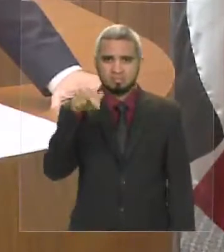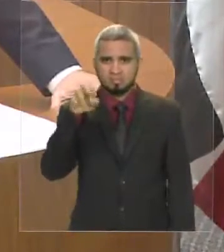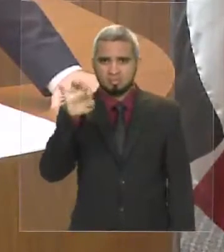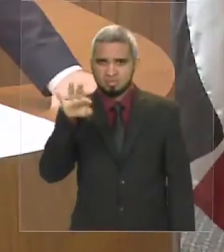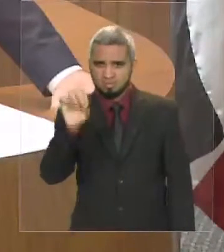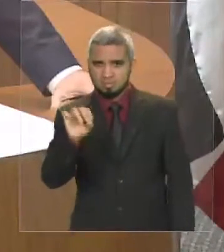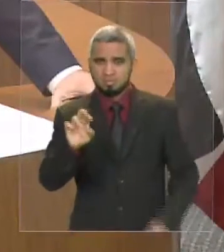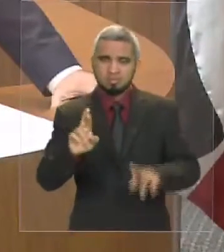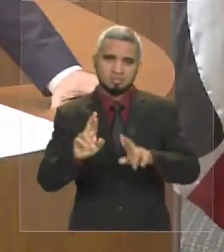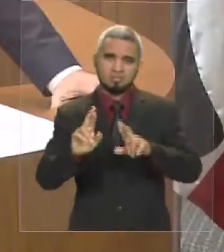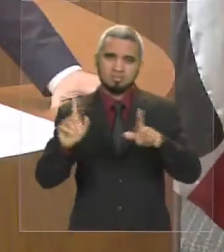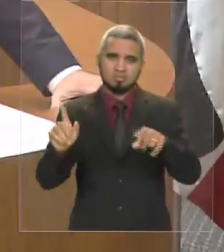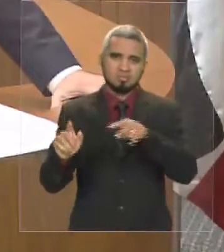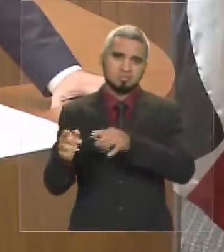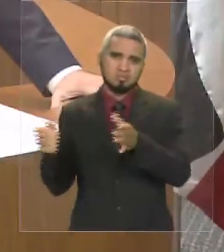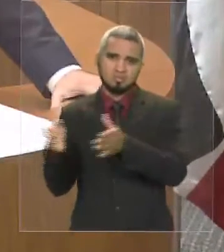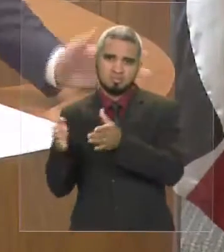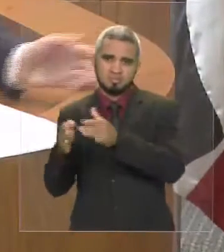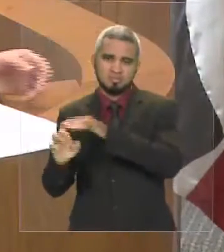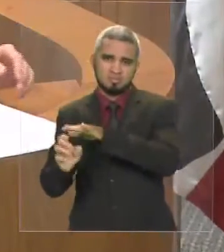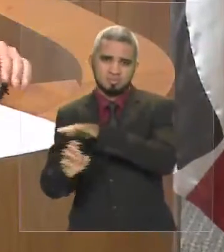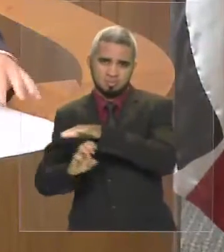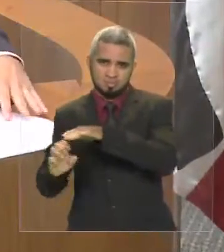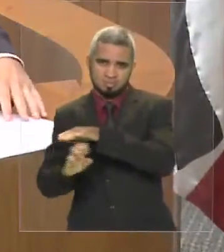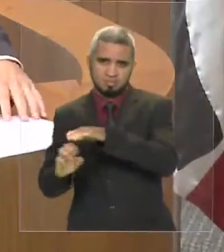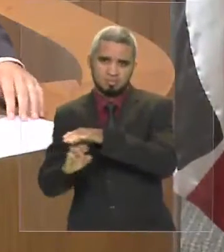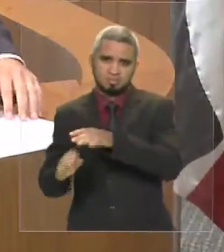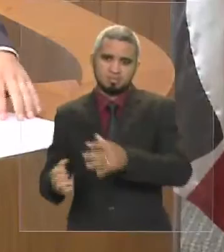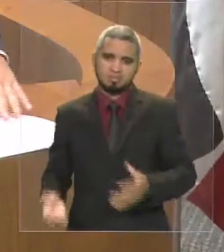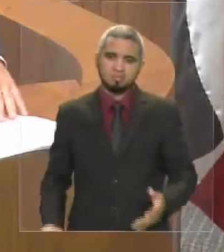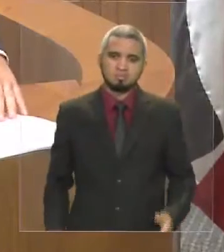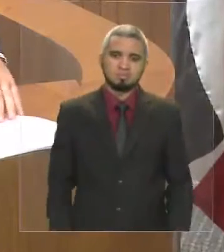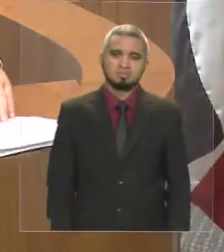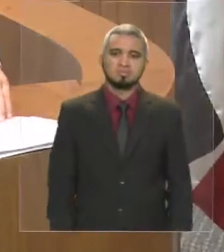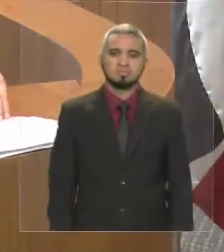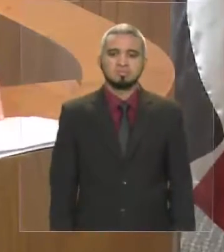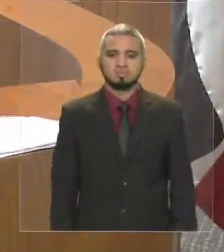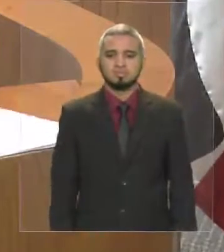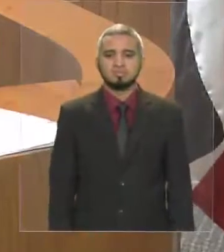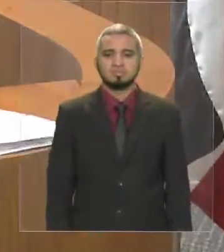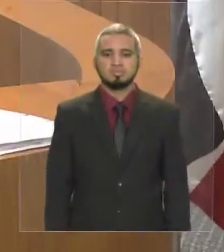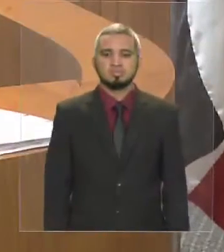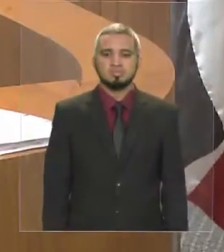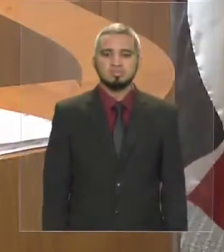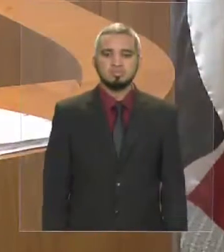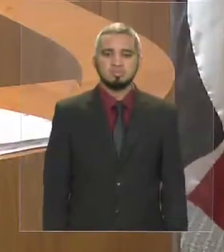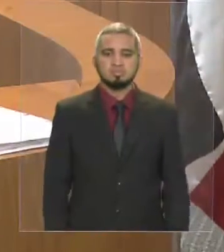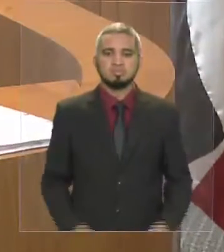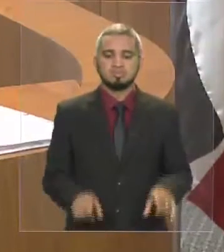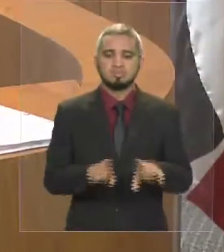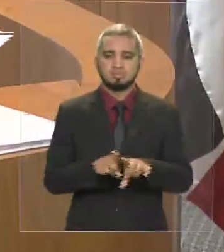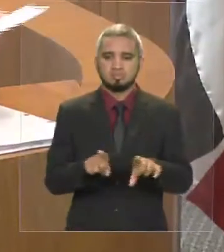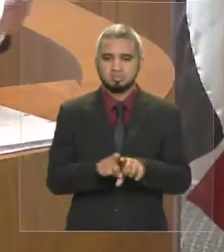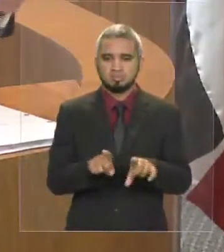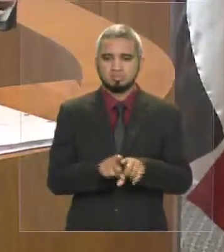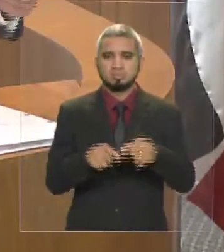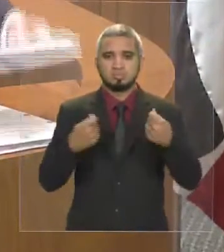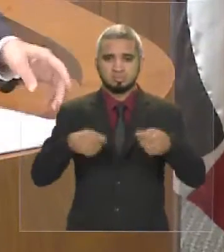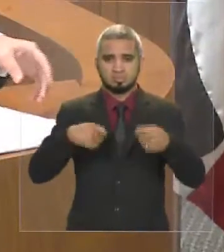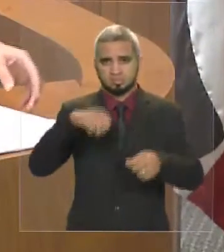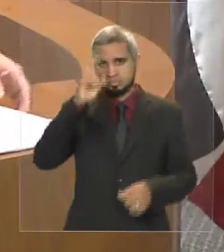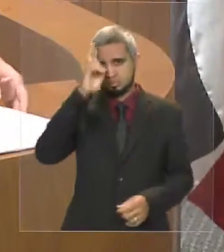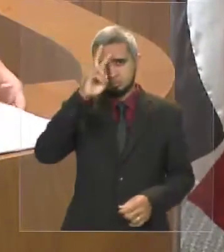que acontece com os pequenos comerciantes. Mas, para encerrar o meu pronunciamento, senhor presidente, não poderia deixar de lembrar, deputado